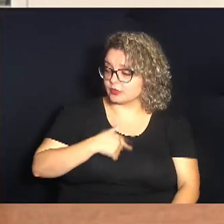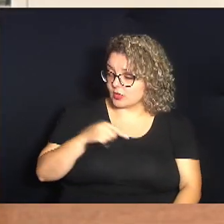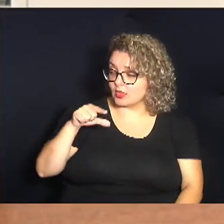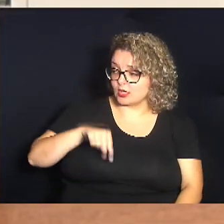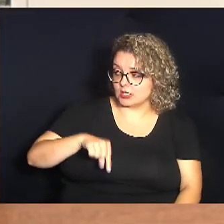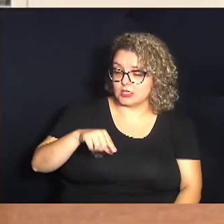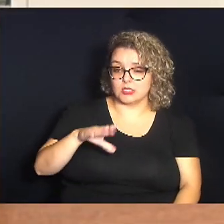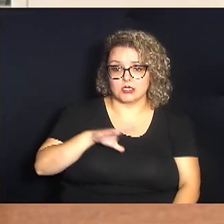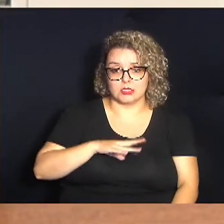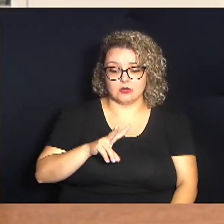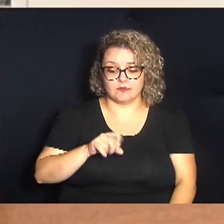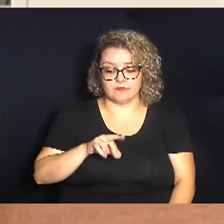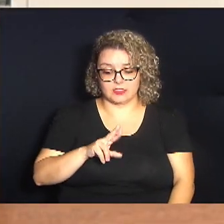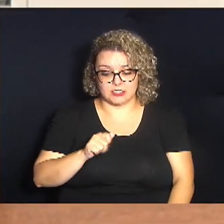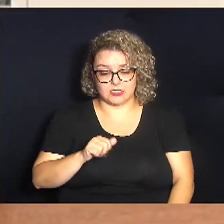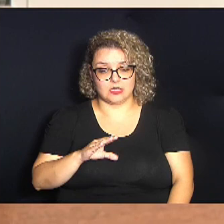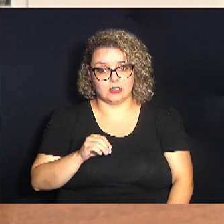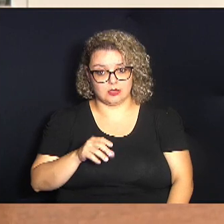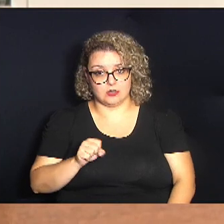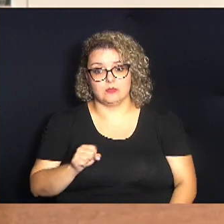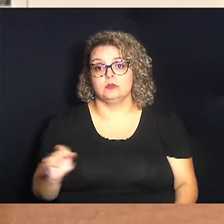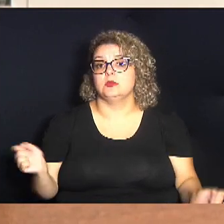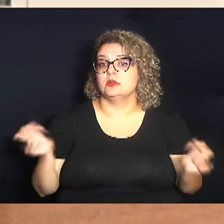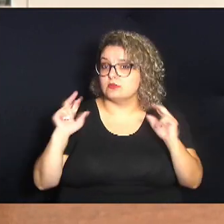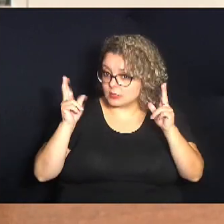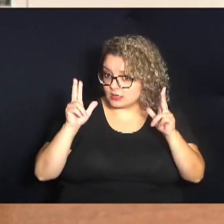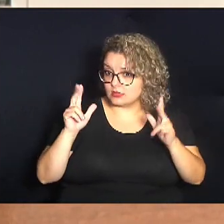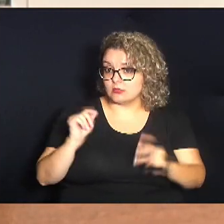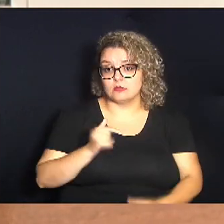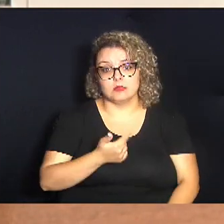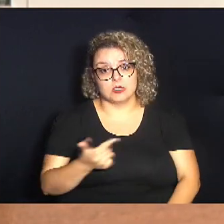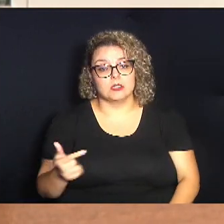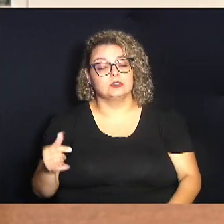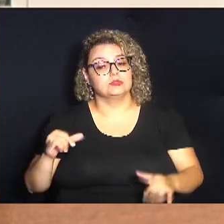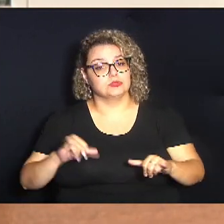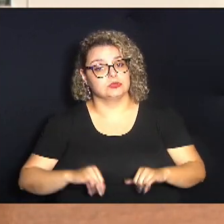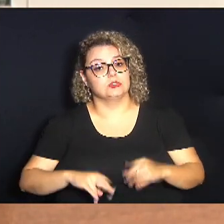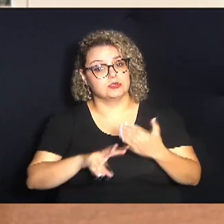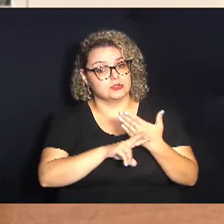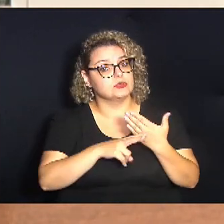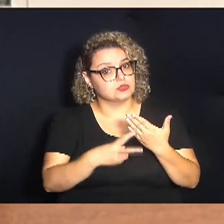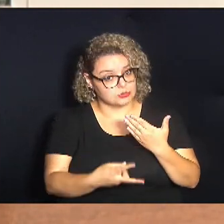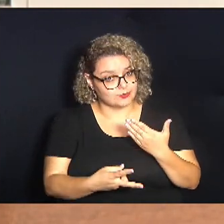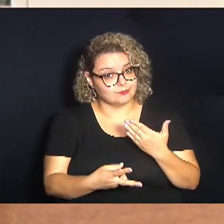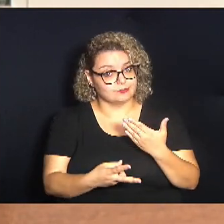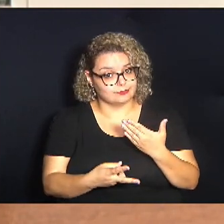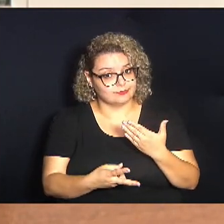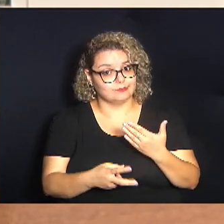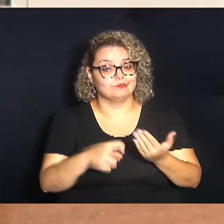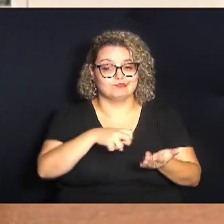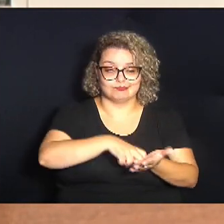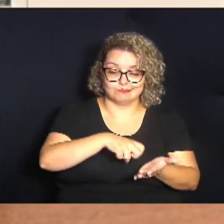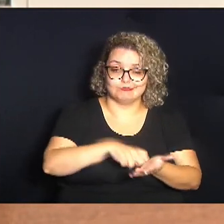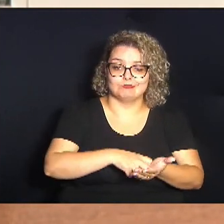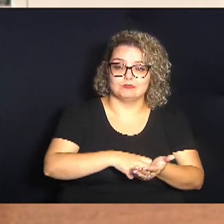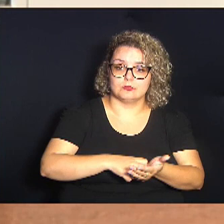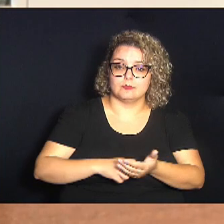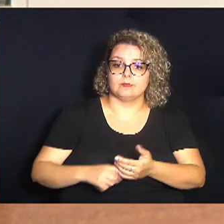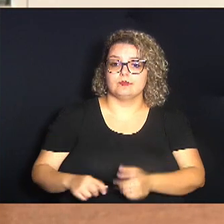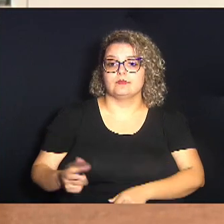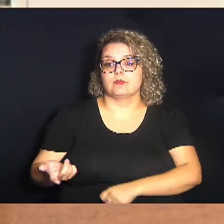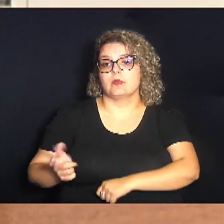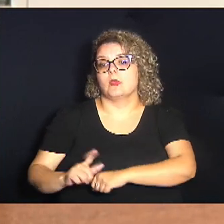nosso Viracopos, que nós precisamos estar atento para que não sofra aí consequências e venha penalizar o comércio,